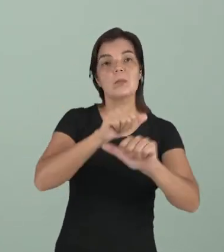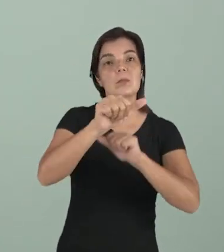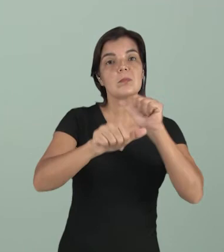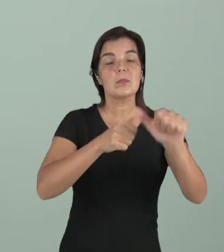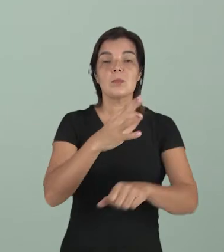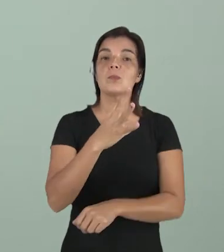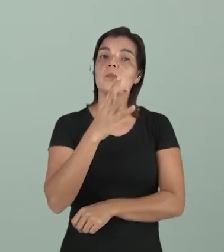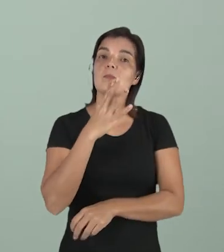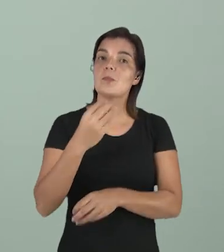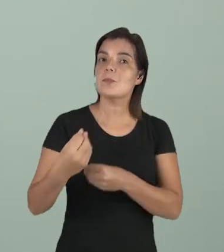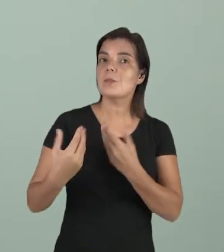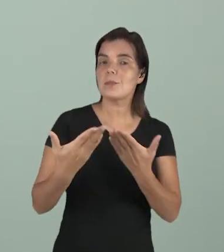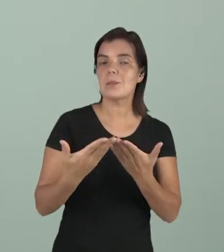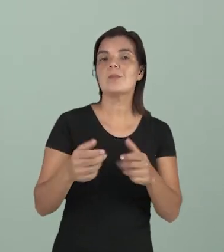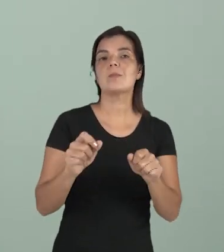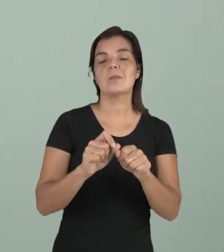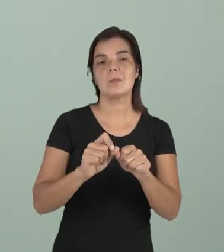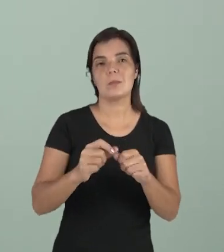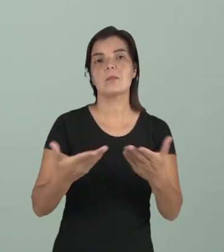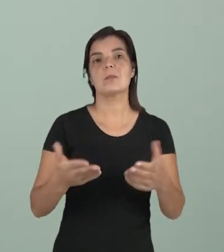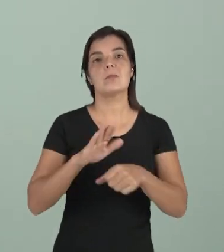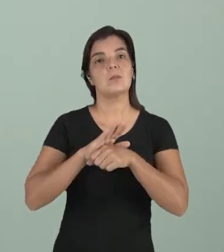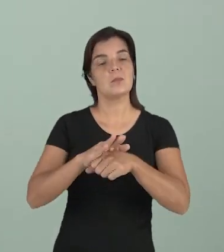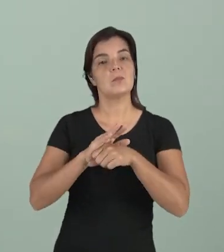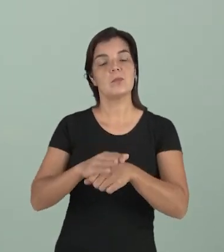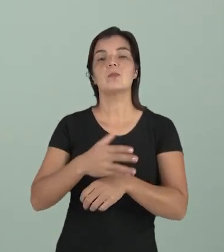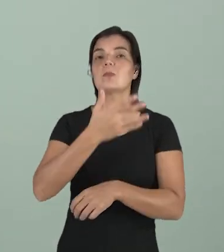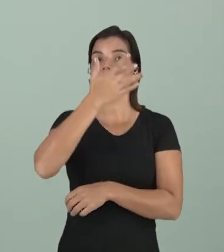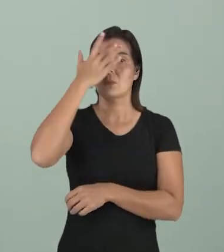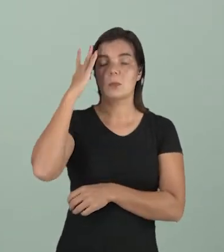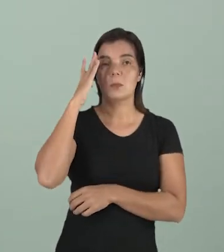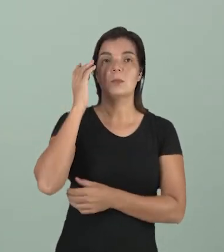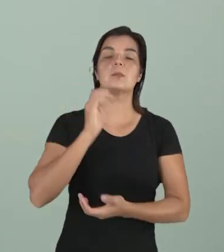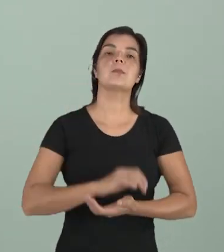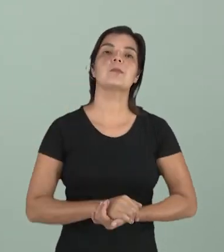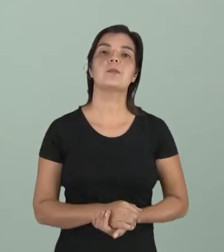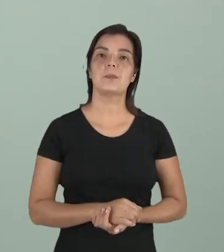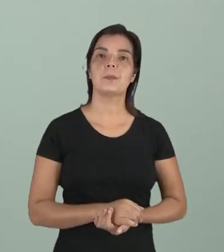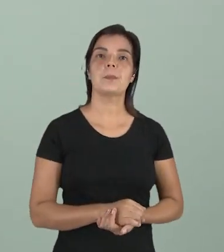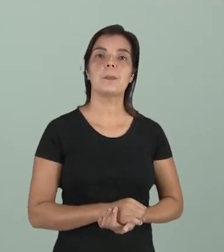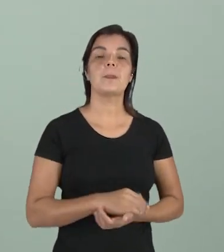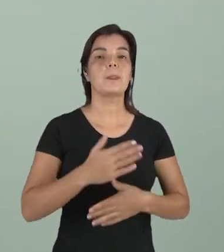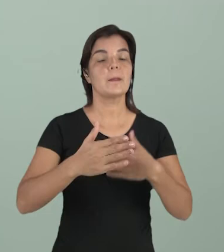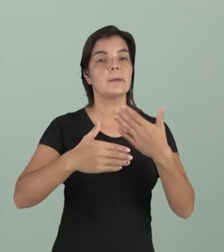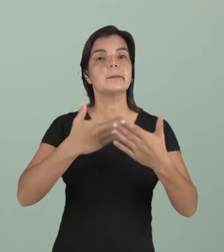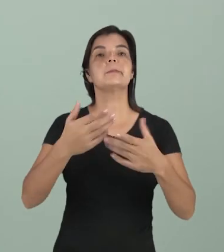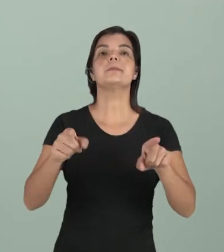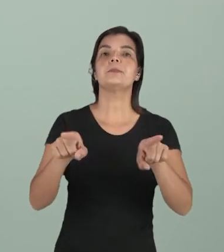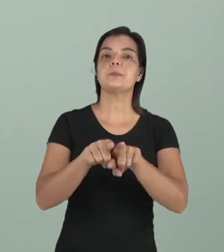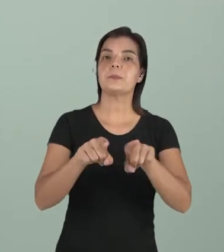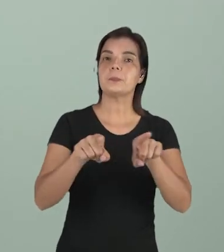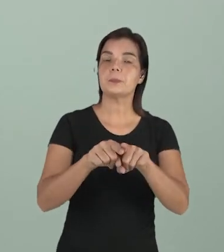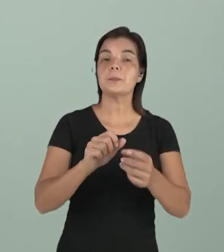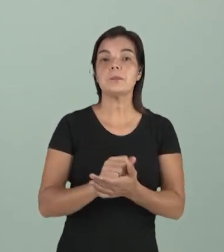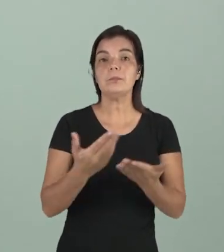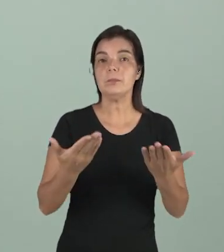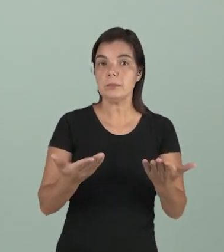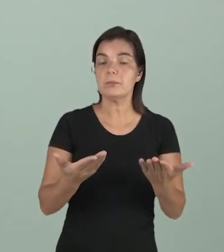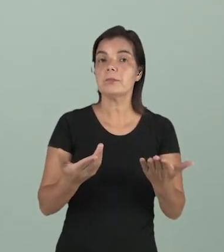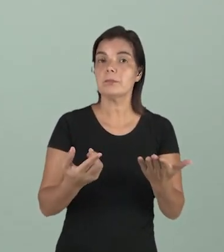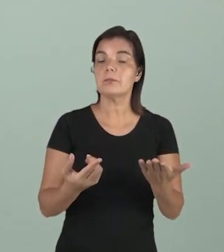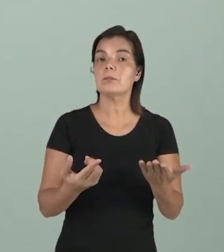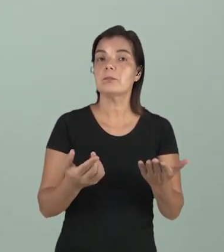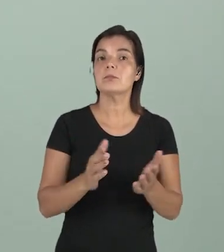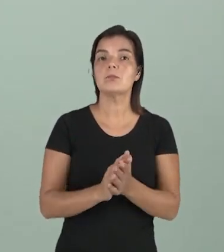conhecer o que é dado para recriá-la a serviço do bem-estar da humanidade, da emancipação humana. Então ela vem